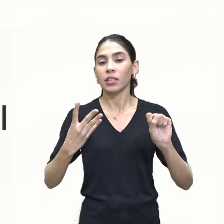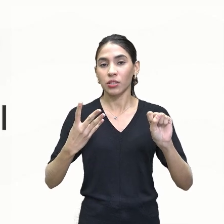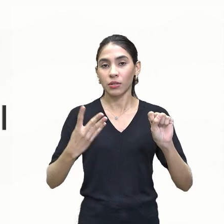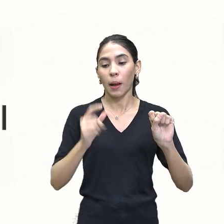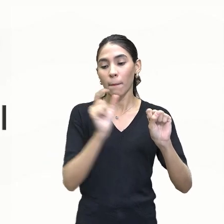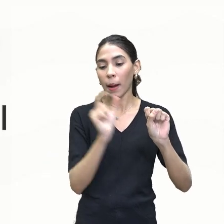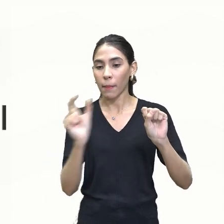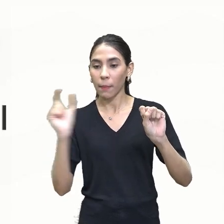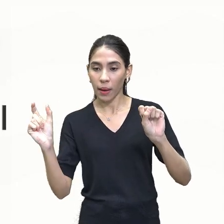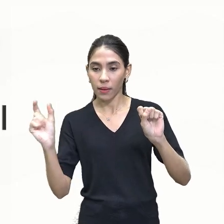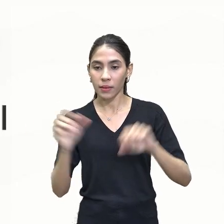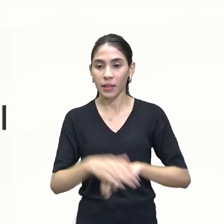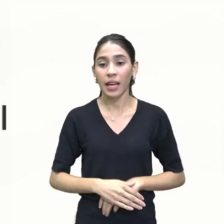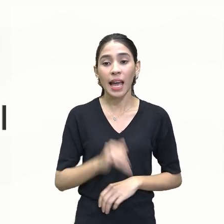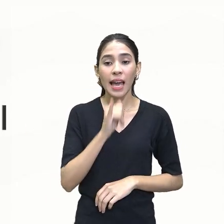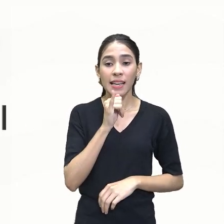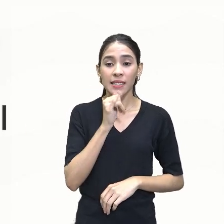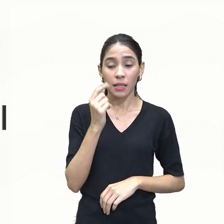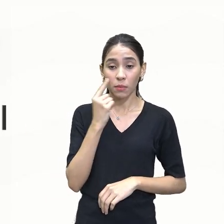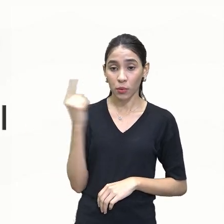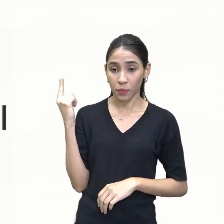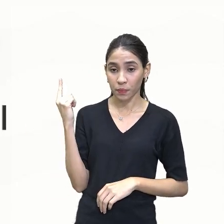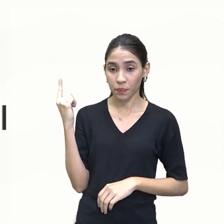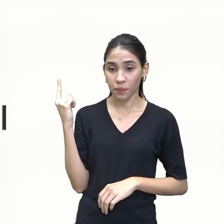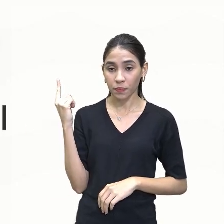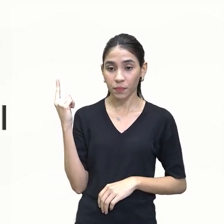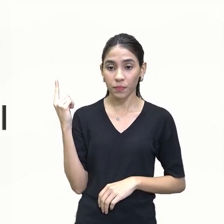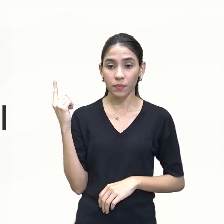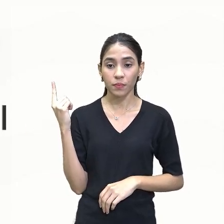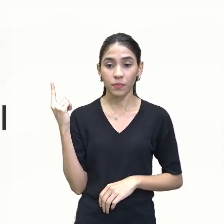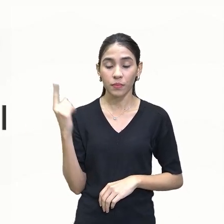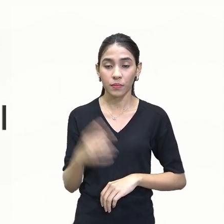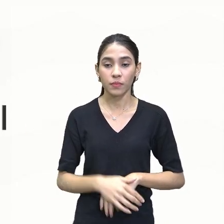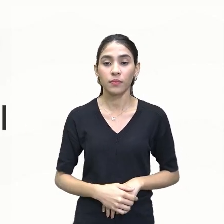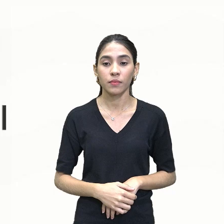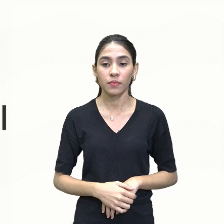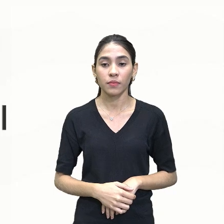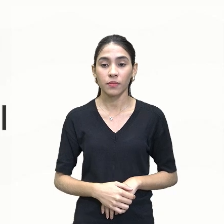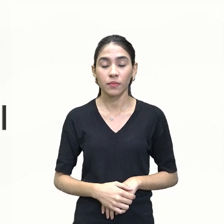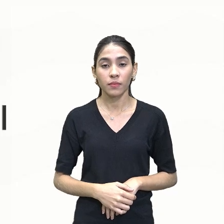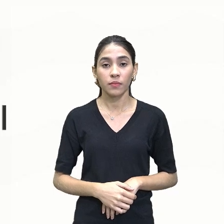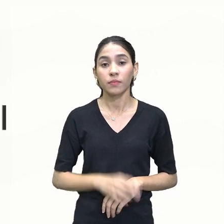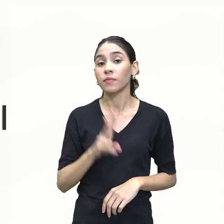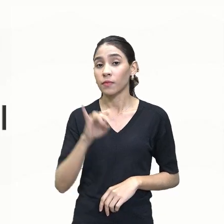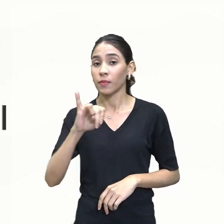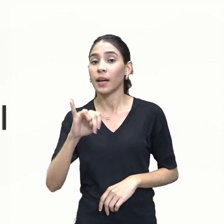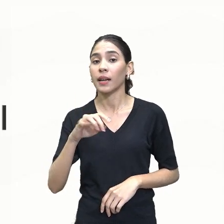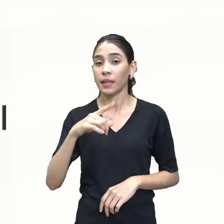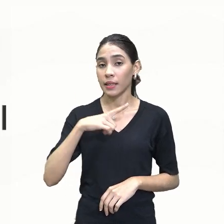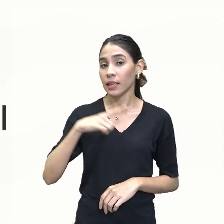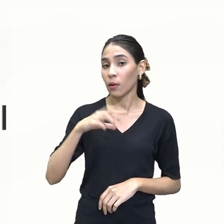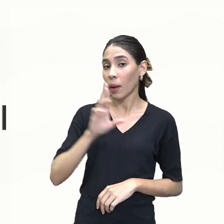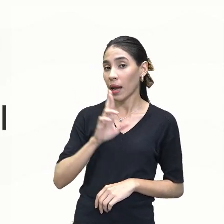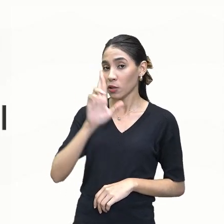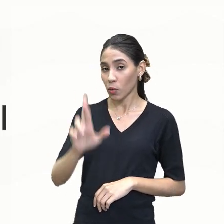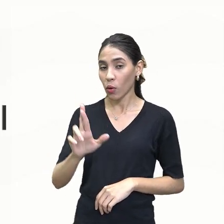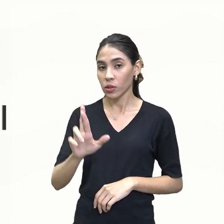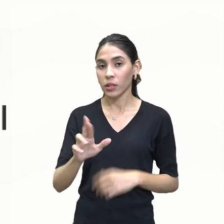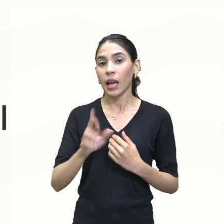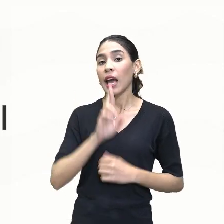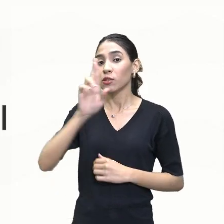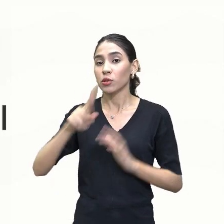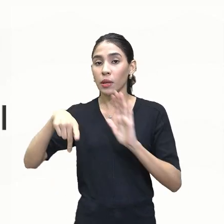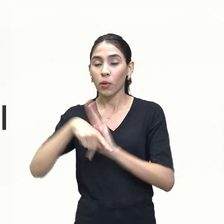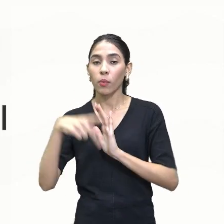expoente, certo? Aqui no expoente, que é o x. Teremos um resultado, que é a nossa potência.